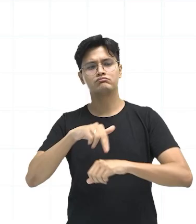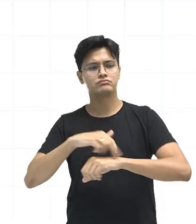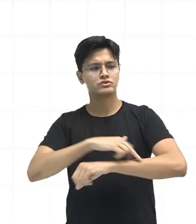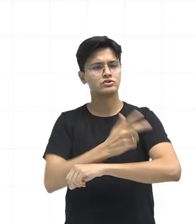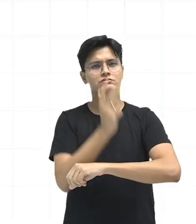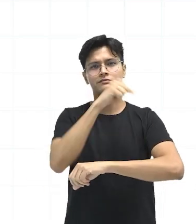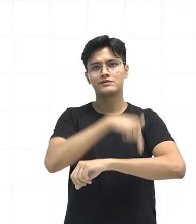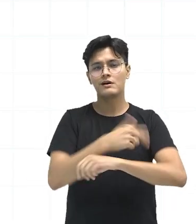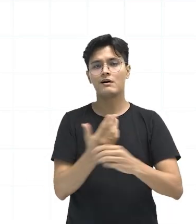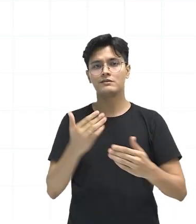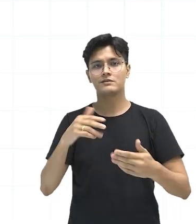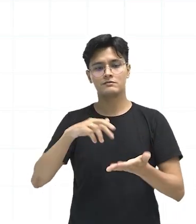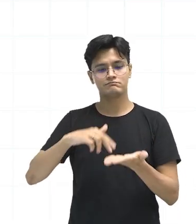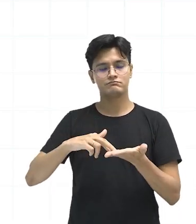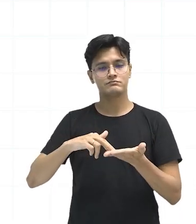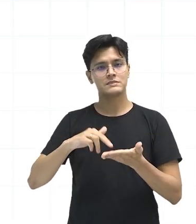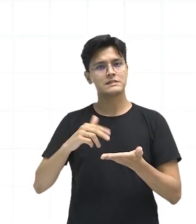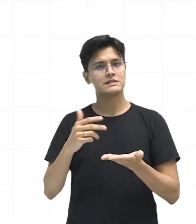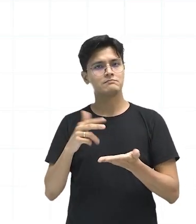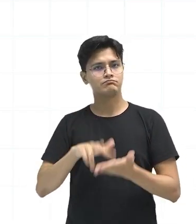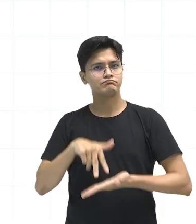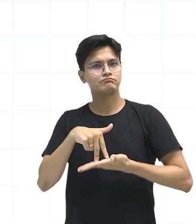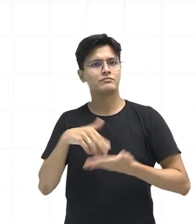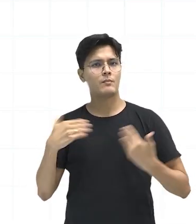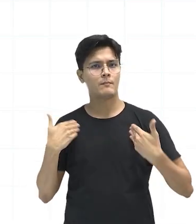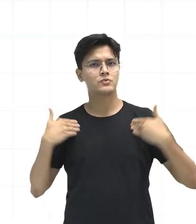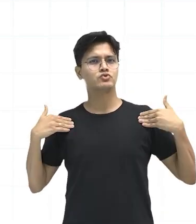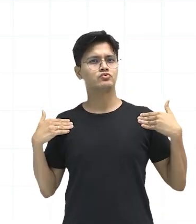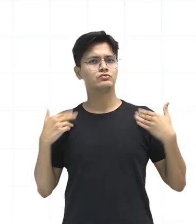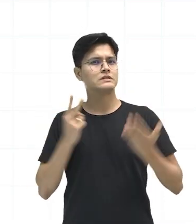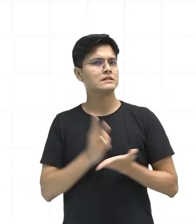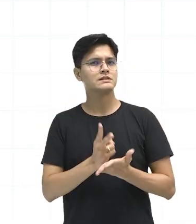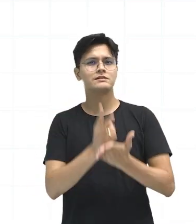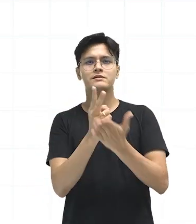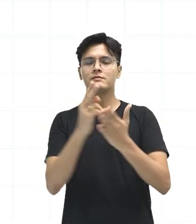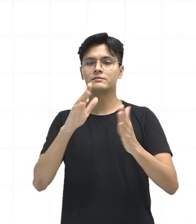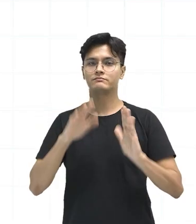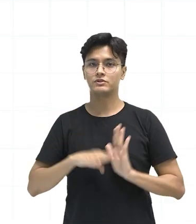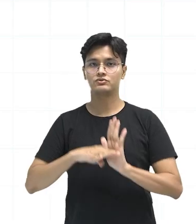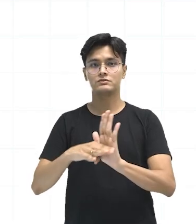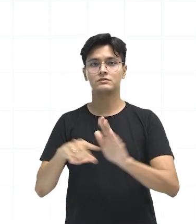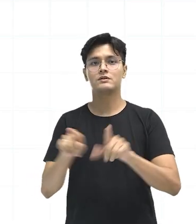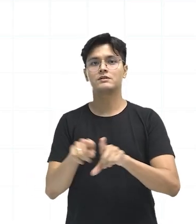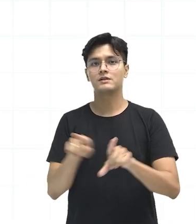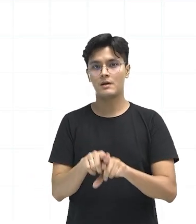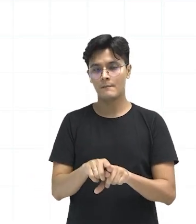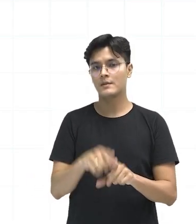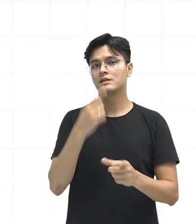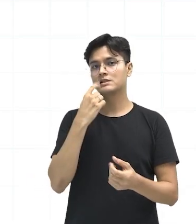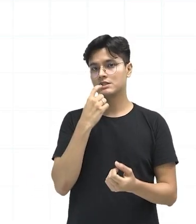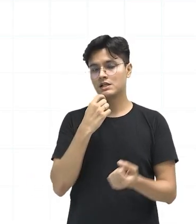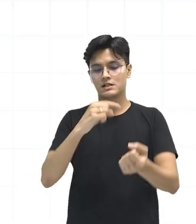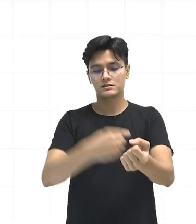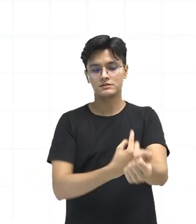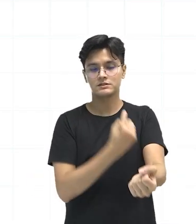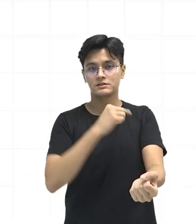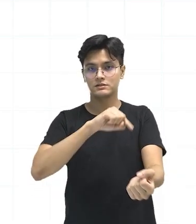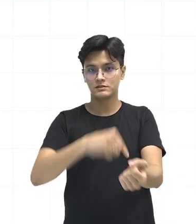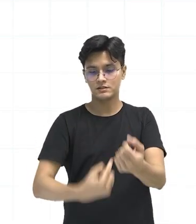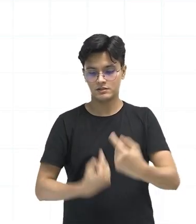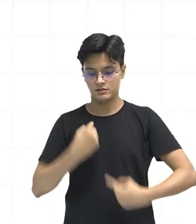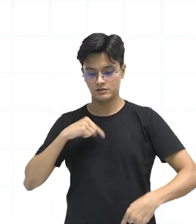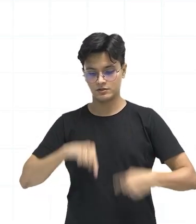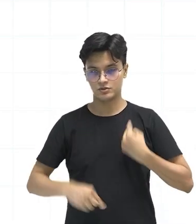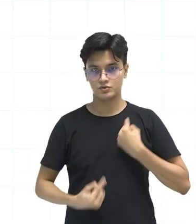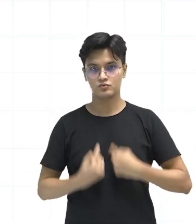ela sempre será aperfeiçoada, será melhorada, tá bom? Vai ativar a circulação sanguínea corporal